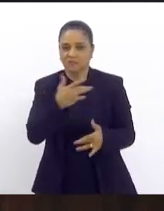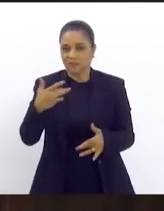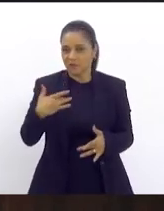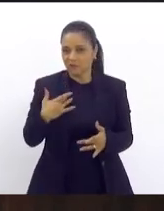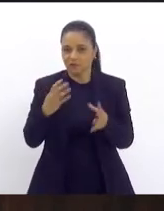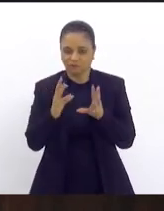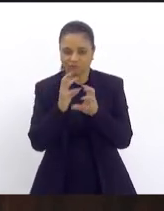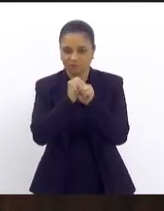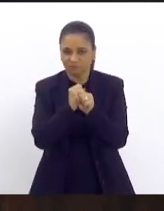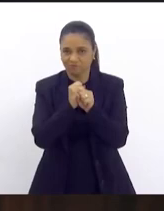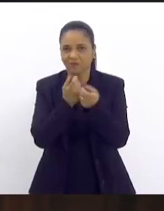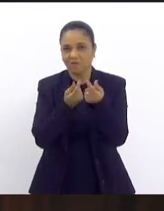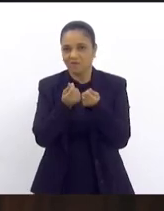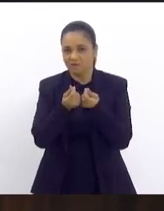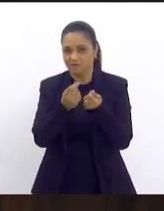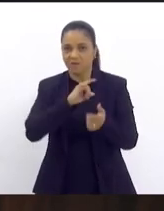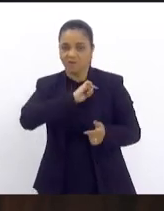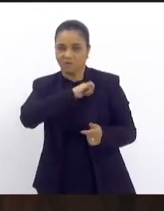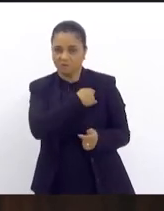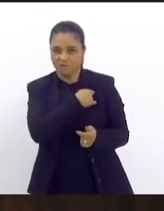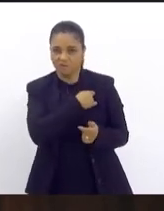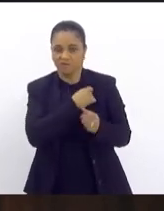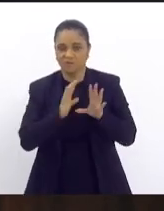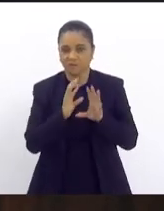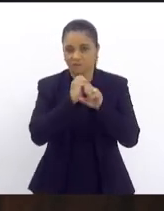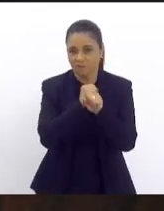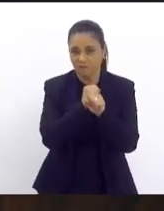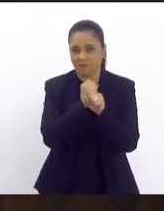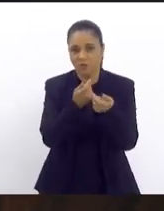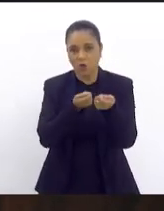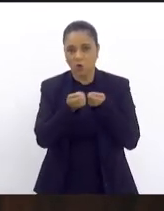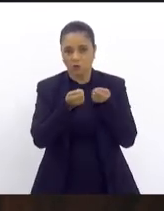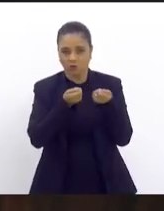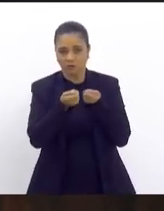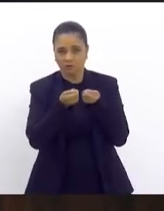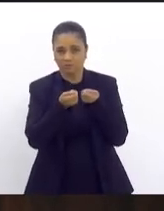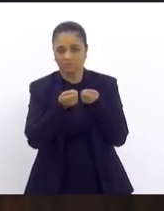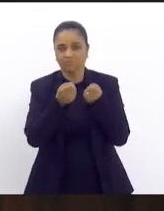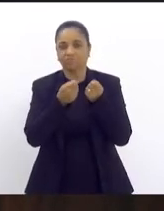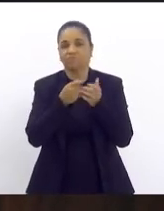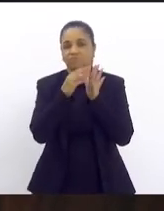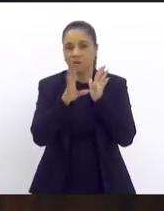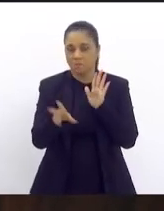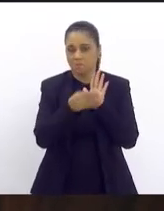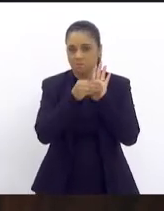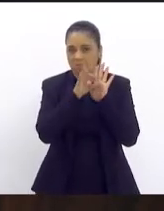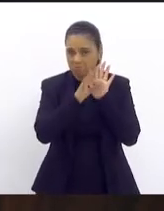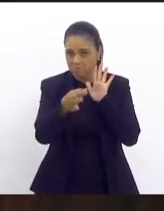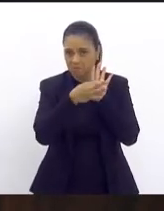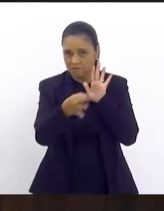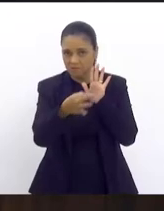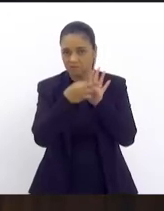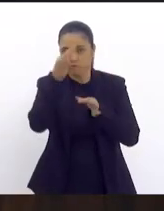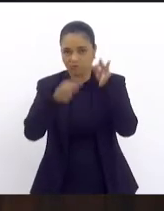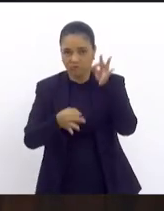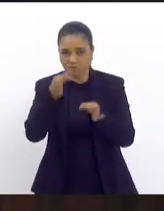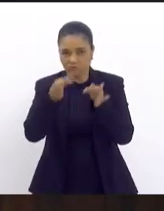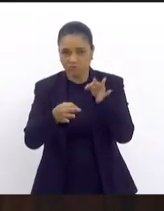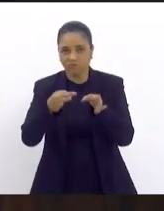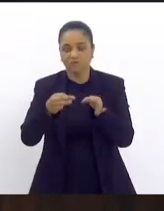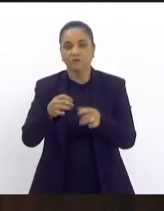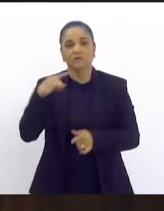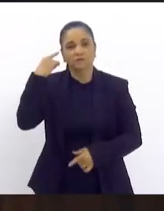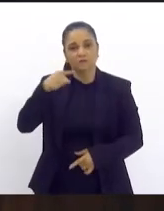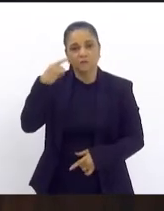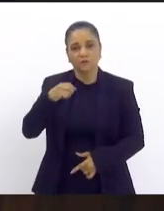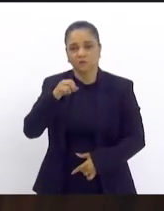orçamento, finanças, fiscalização financeira e controle. Para emitir parecer pela Comissão de Constituição e Justiça, deputado Rodrigo